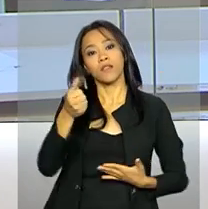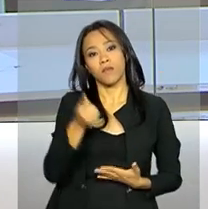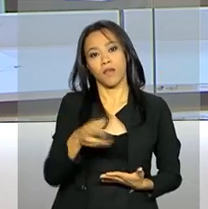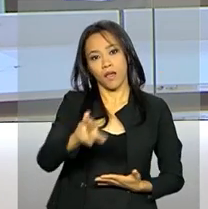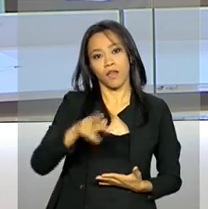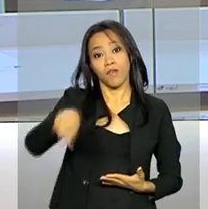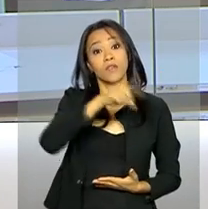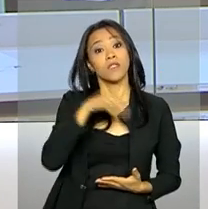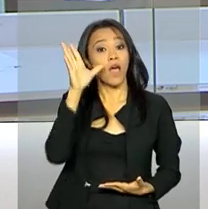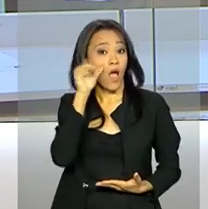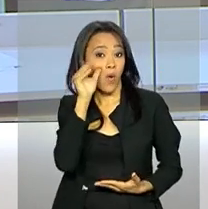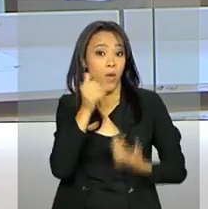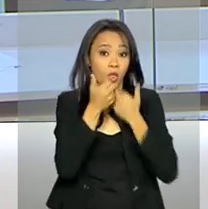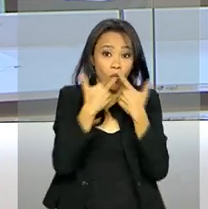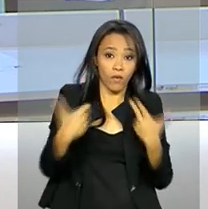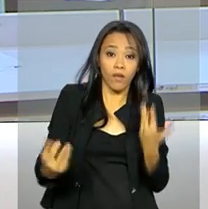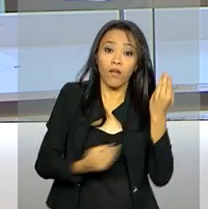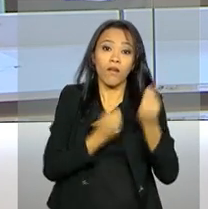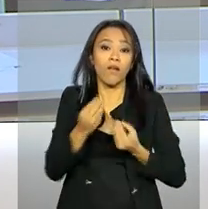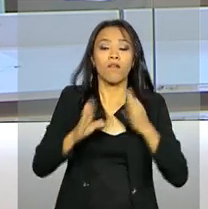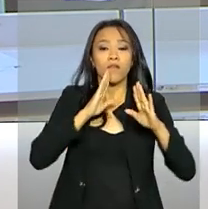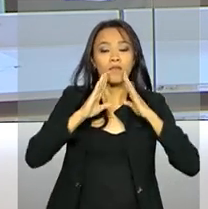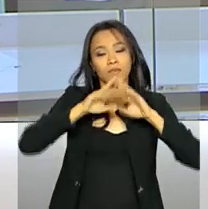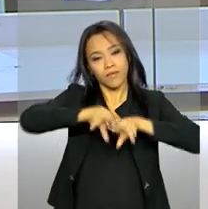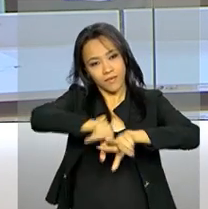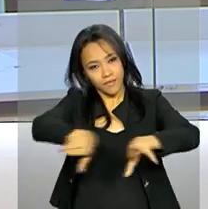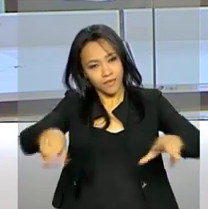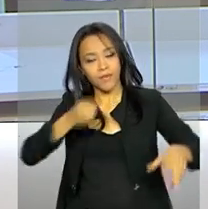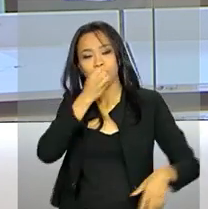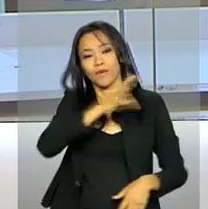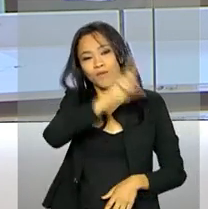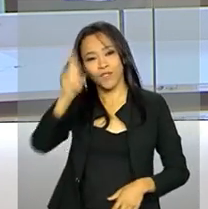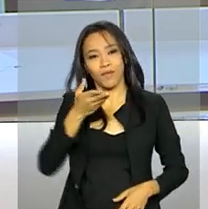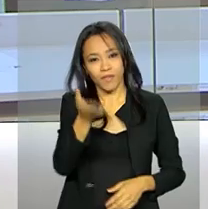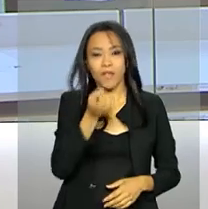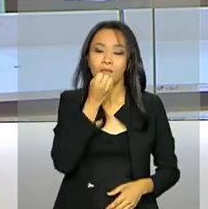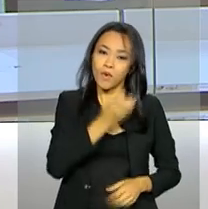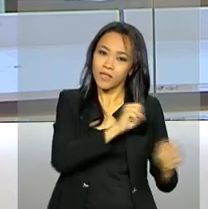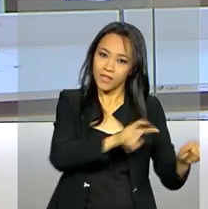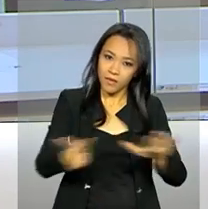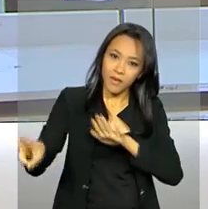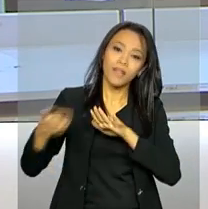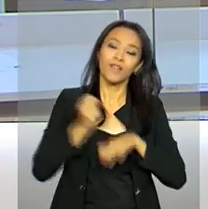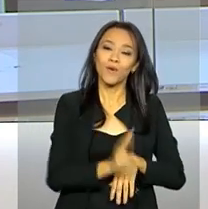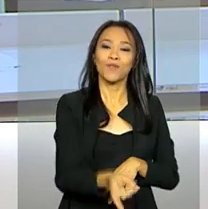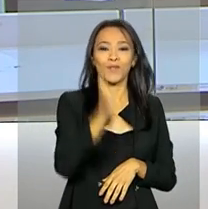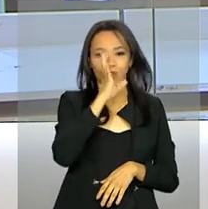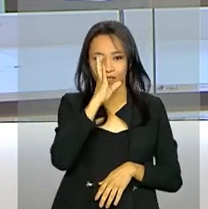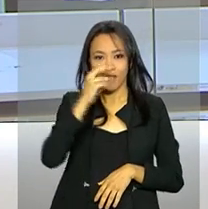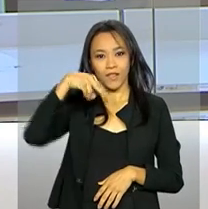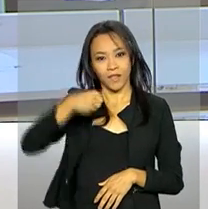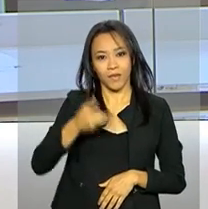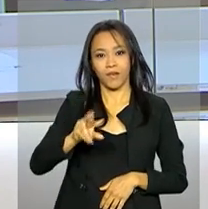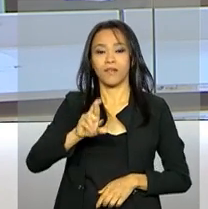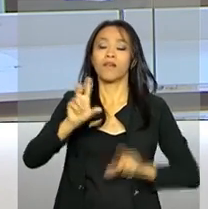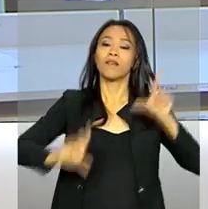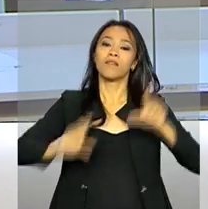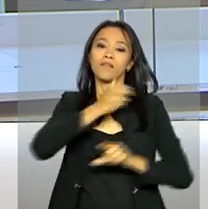NBR. Acompanhe também as novidades em nossas redes sociais. Um bom dia para você, uma boa semana e continue com a gente aqui na